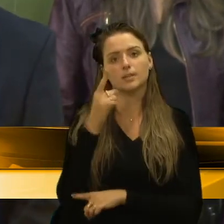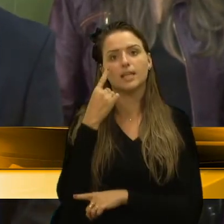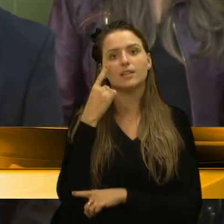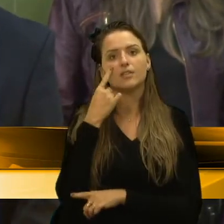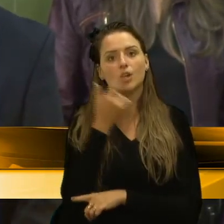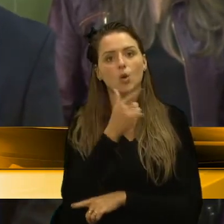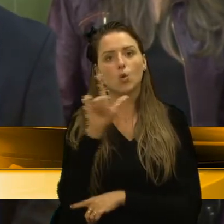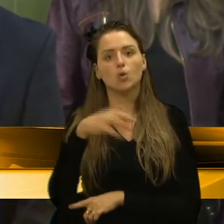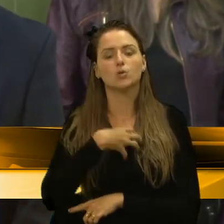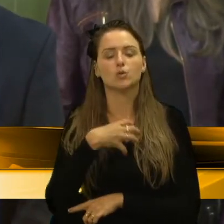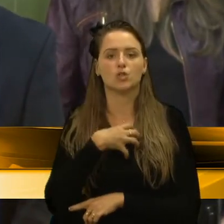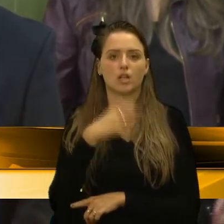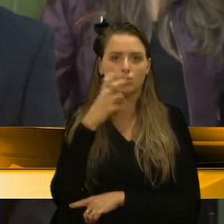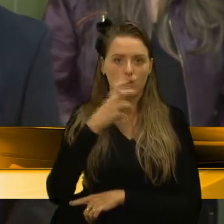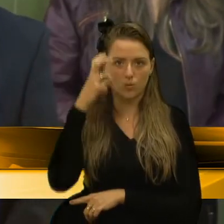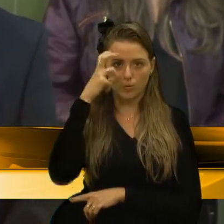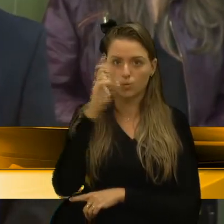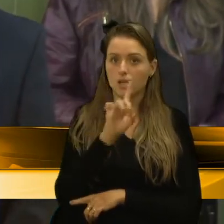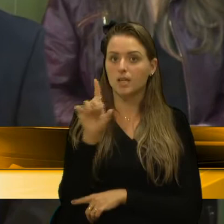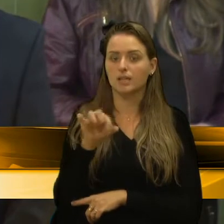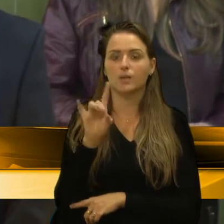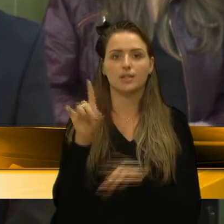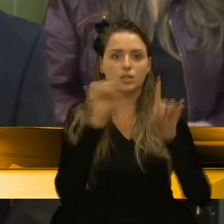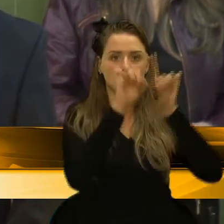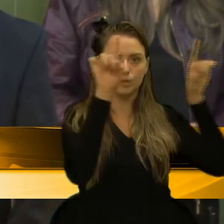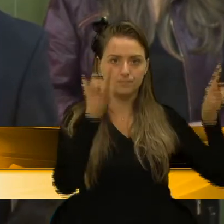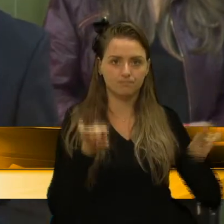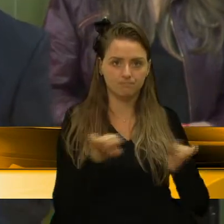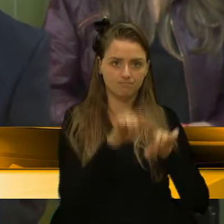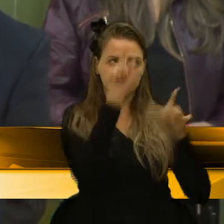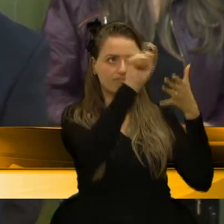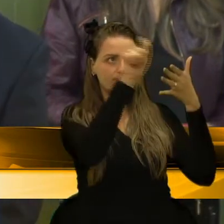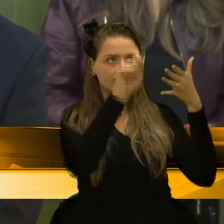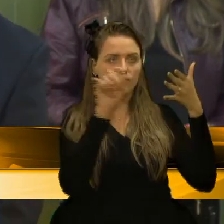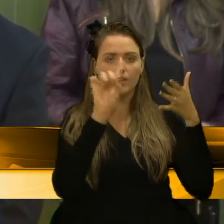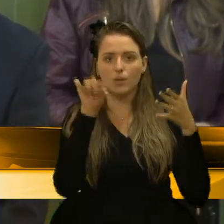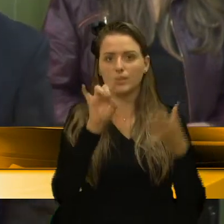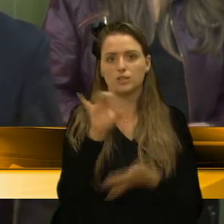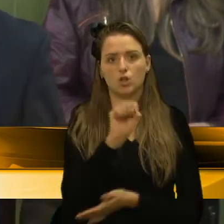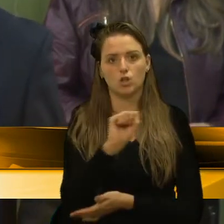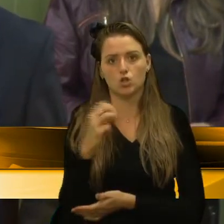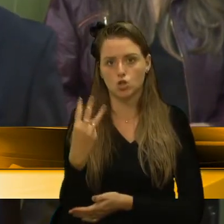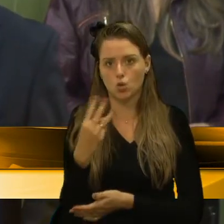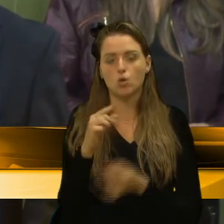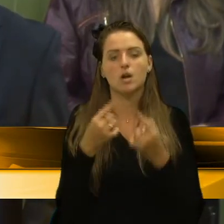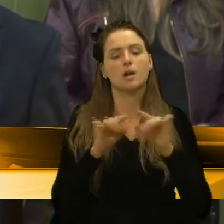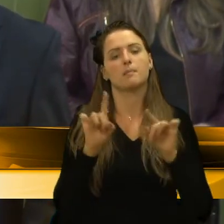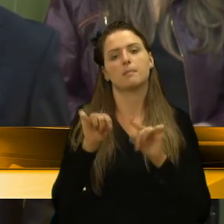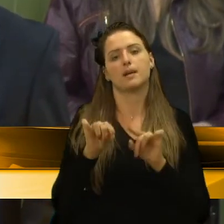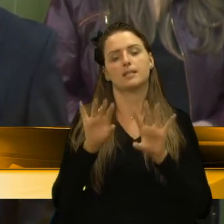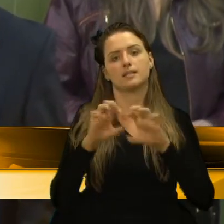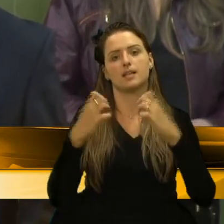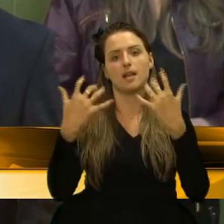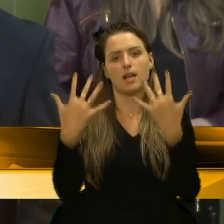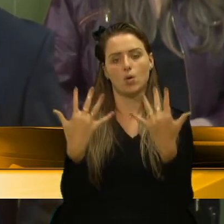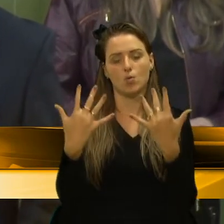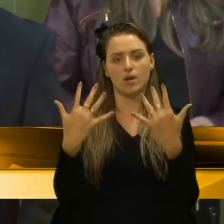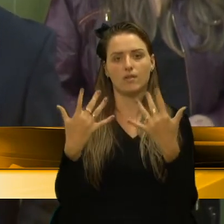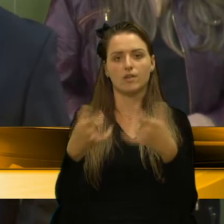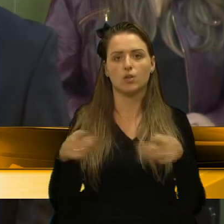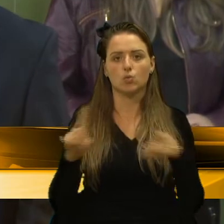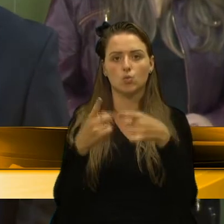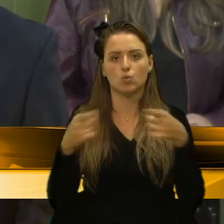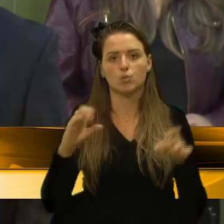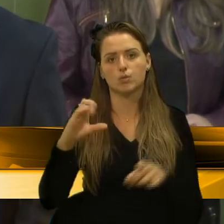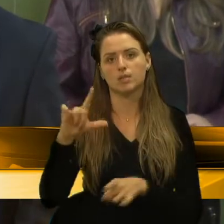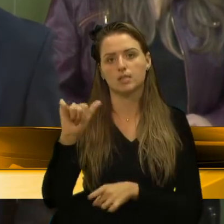cultura, que não é só um quadro, que não é só um show, mas que é um espetáculo musical com música clássica, com